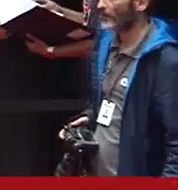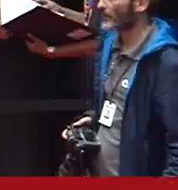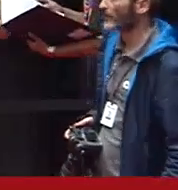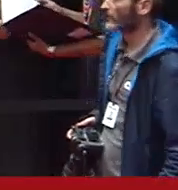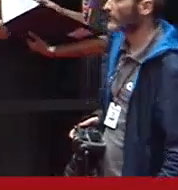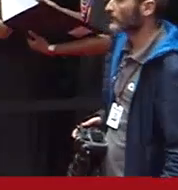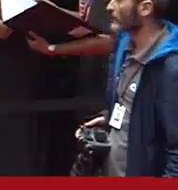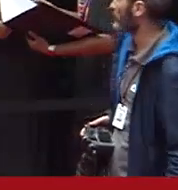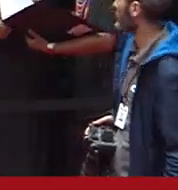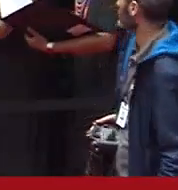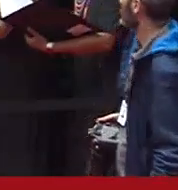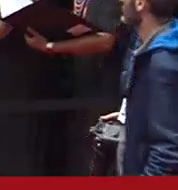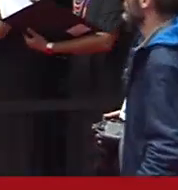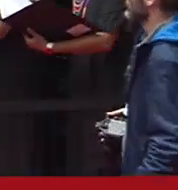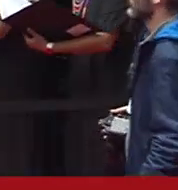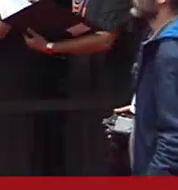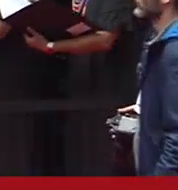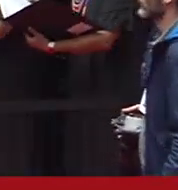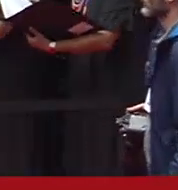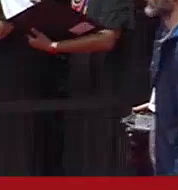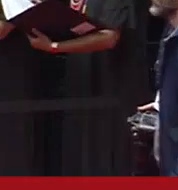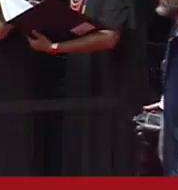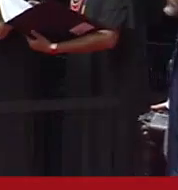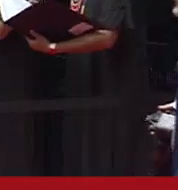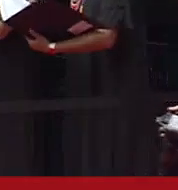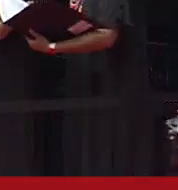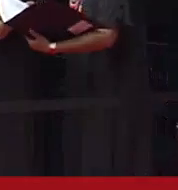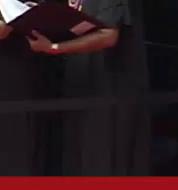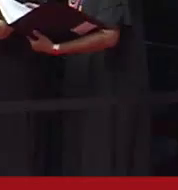de Nosso Senhor.